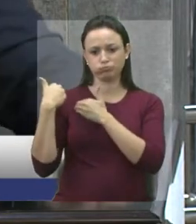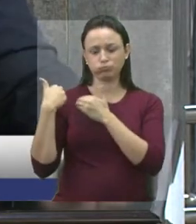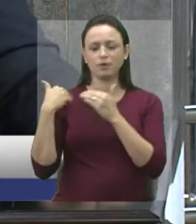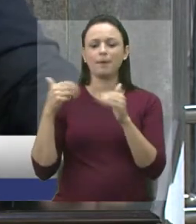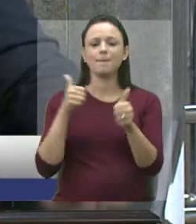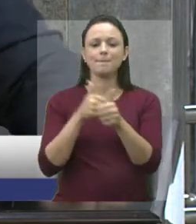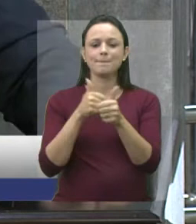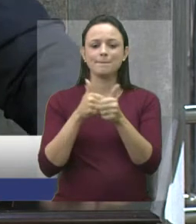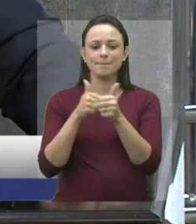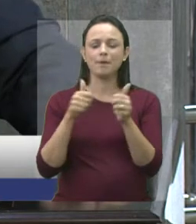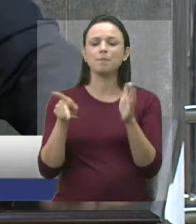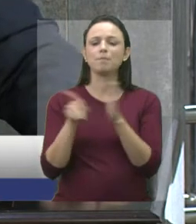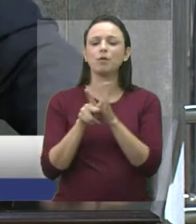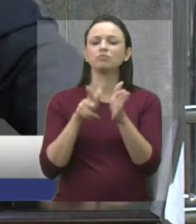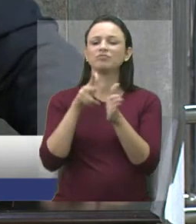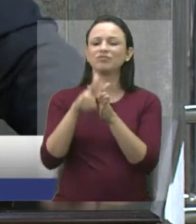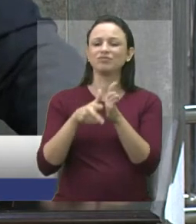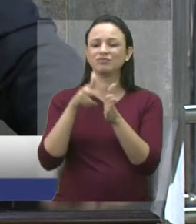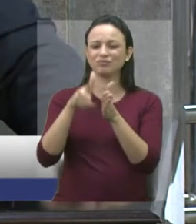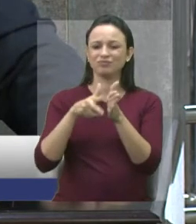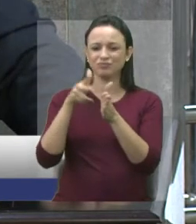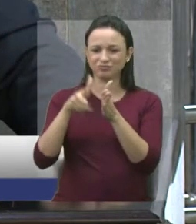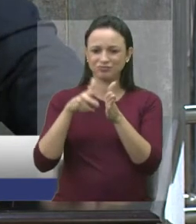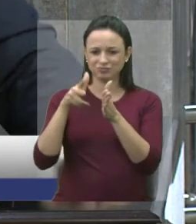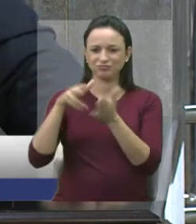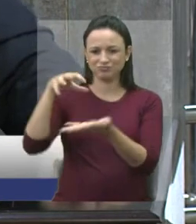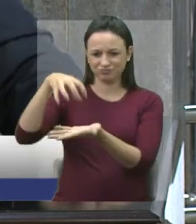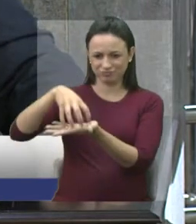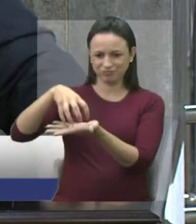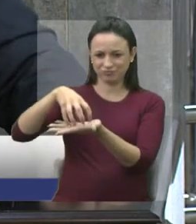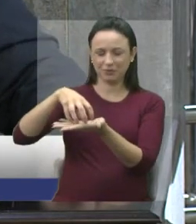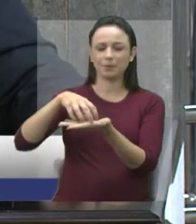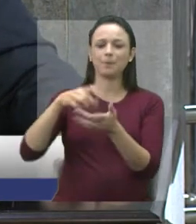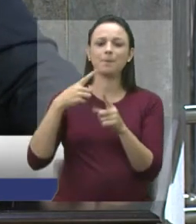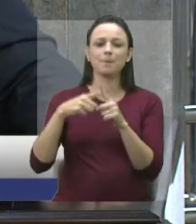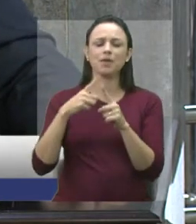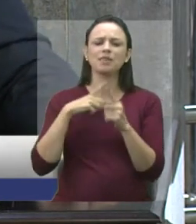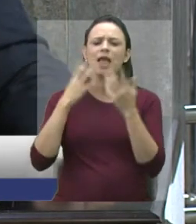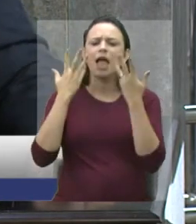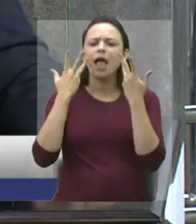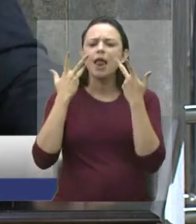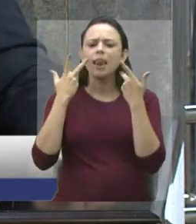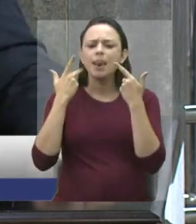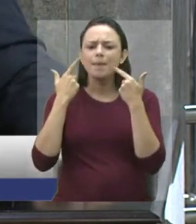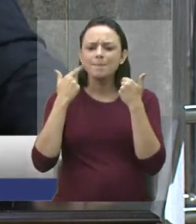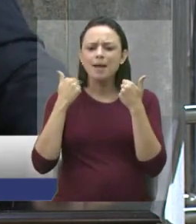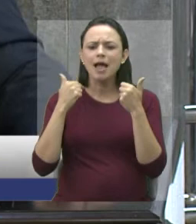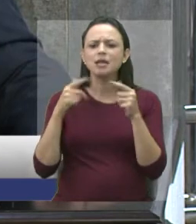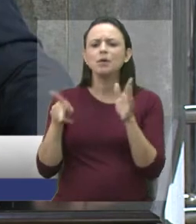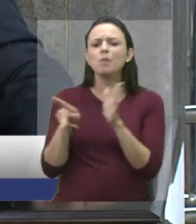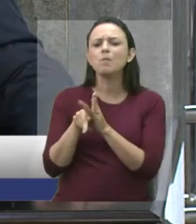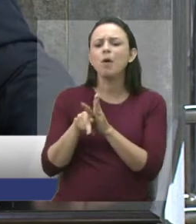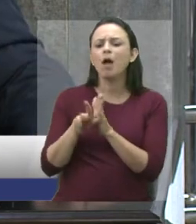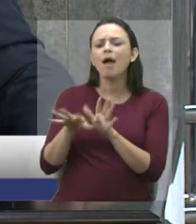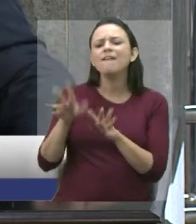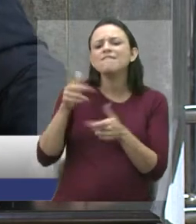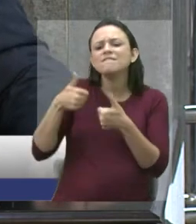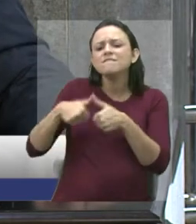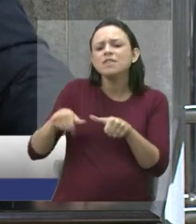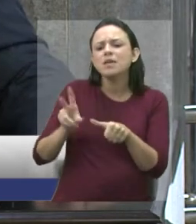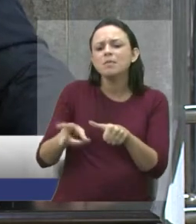próximo à estação ferroviária, que alguns animais que vivem lá, que são considerados comunitários, estão